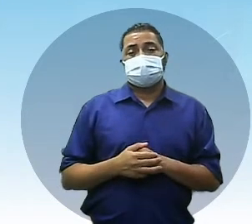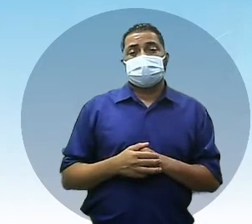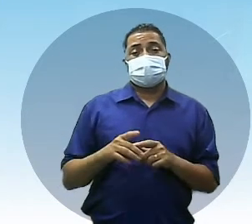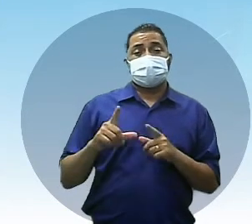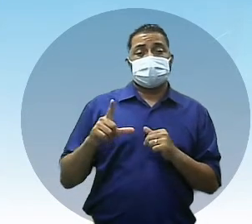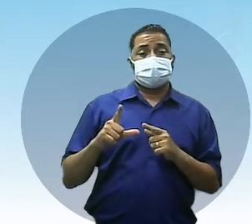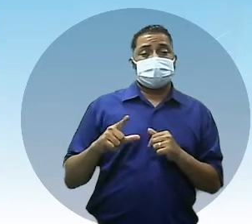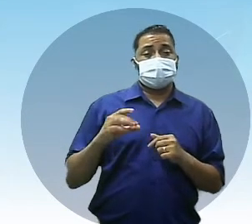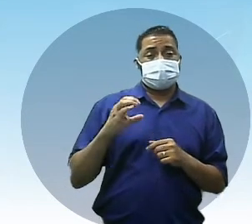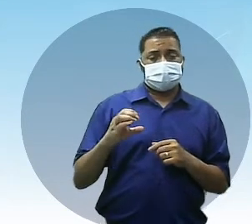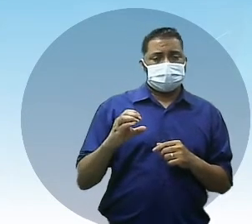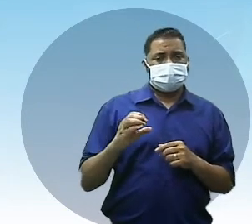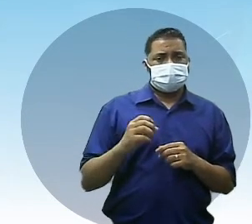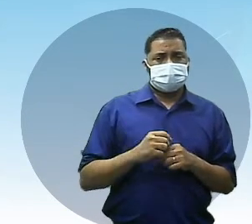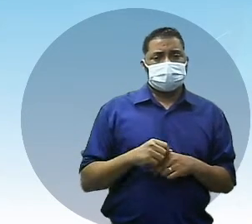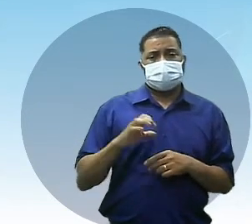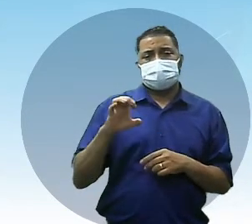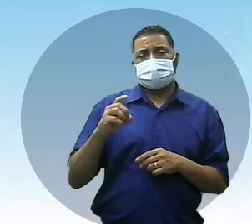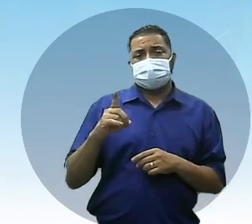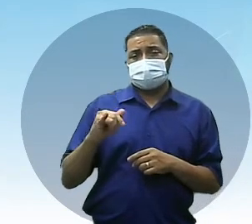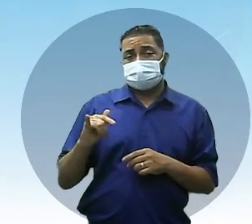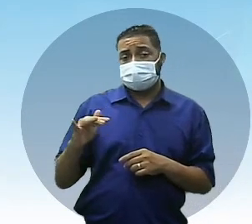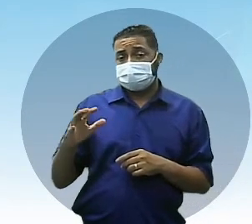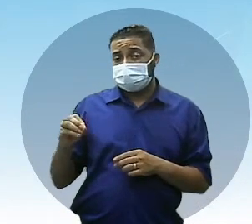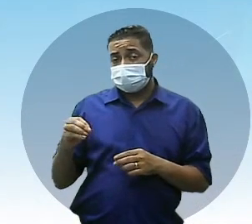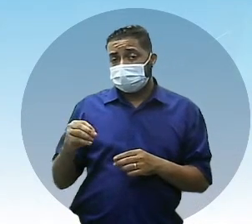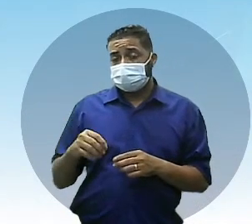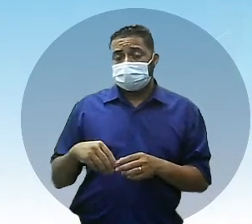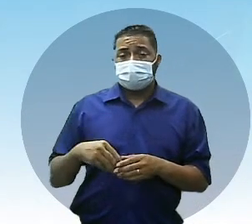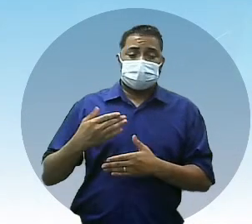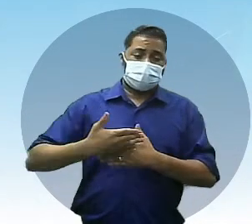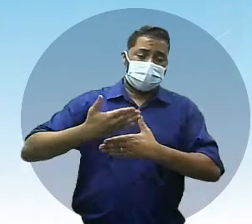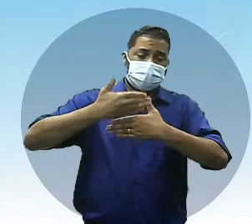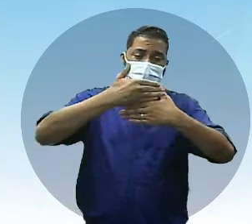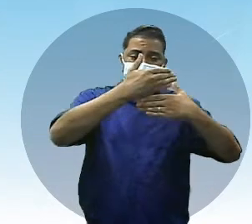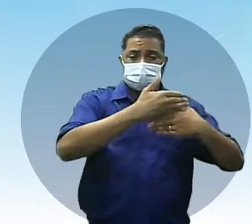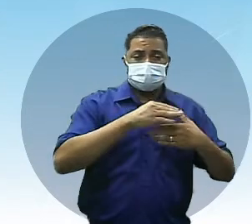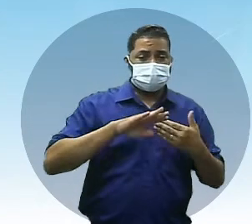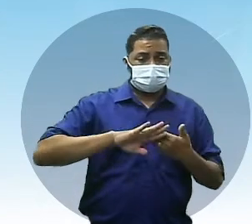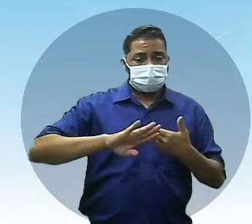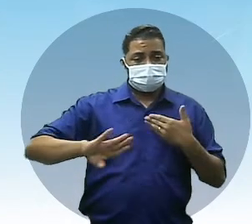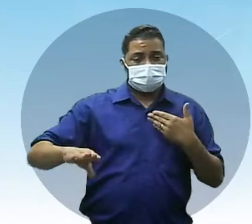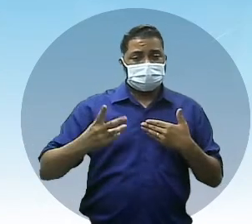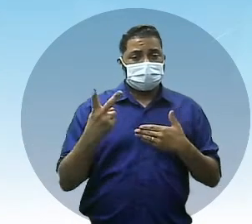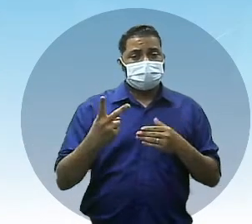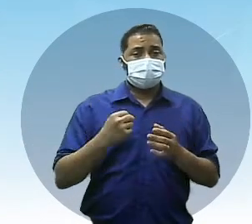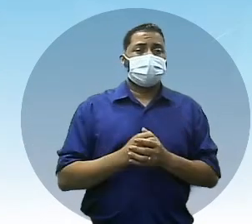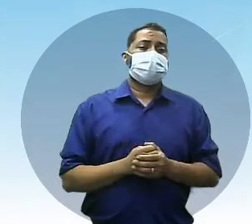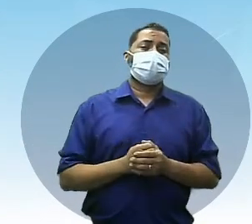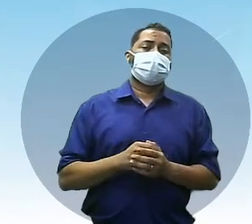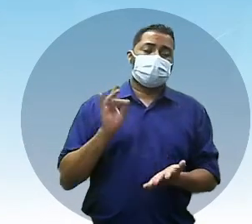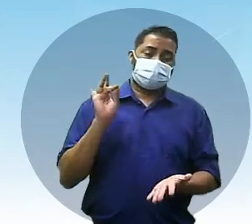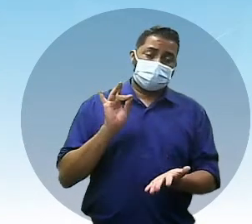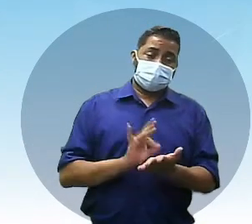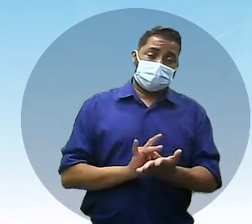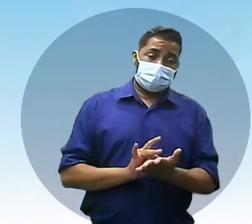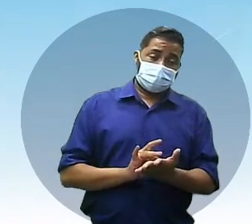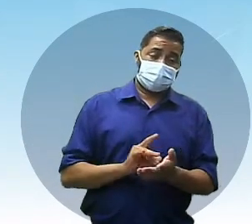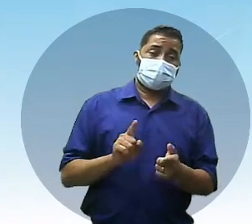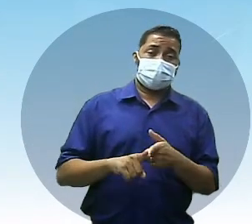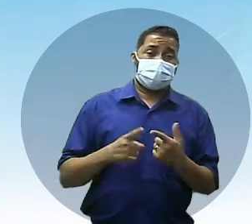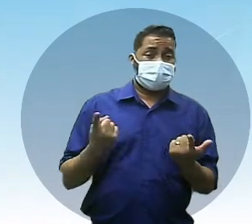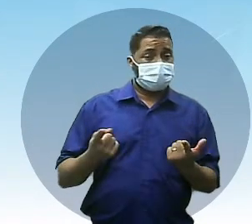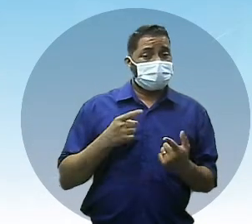Letra C. Edificação de um muro para separar os dois territórios. Isso foi verdade, mas isso